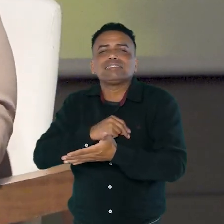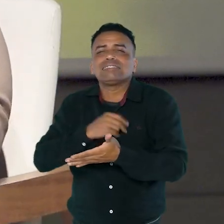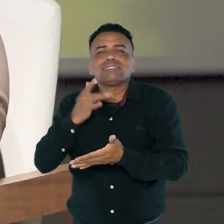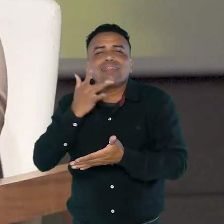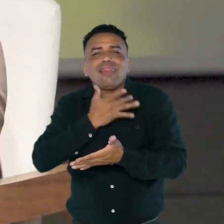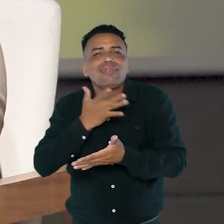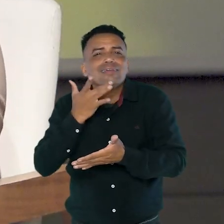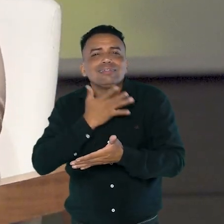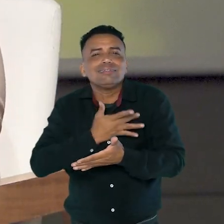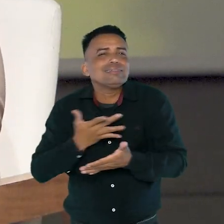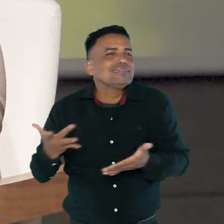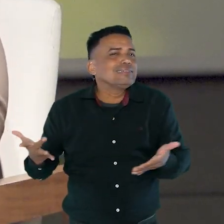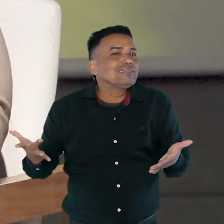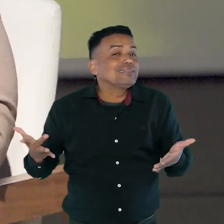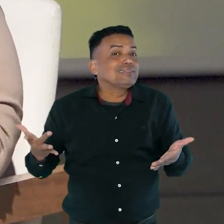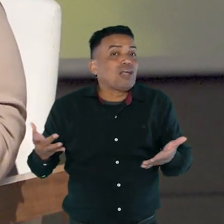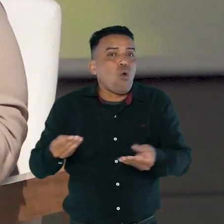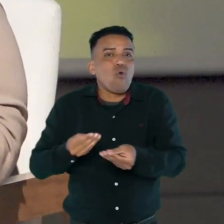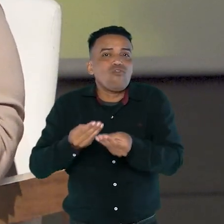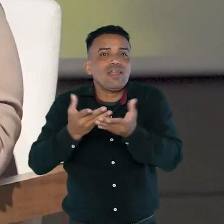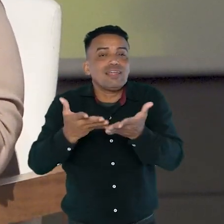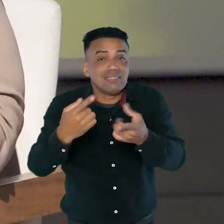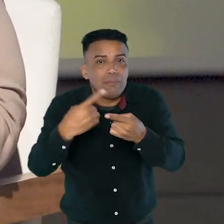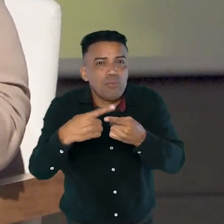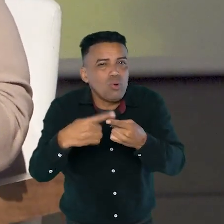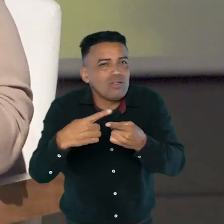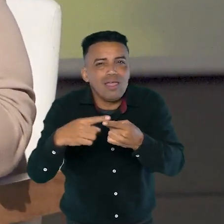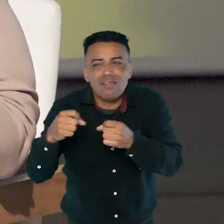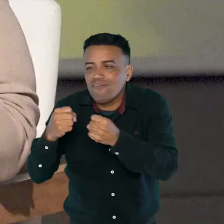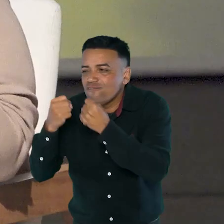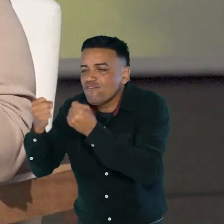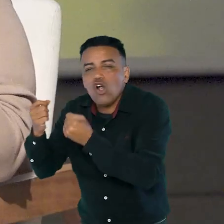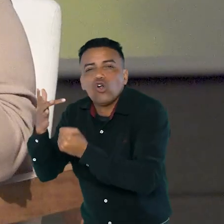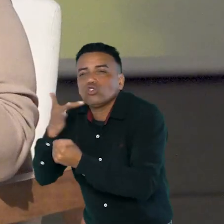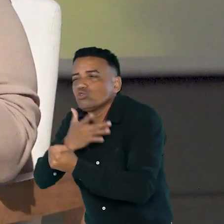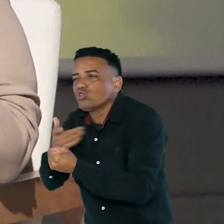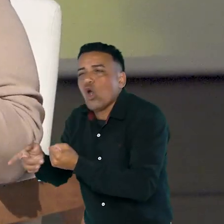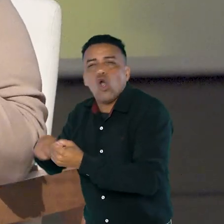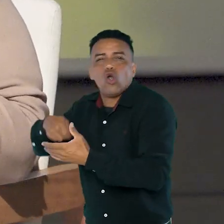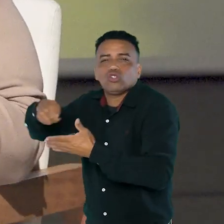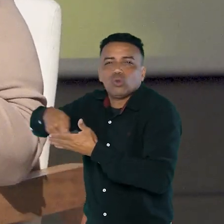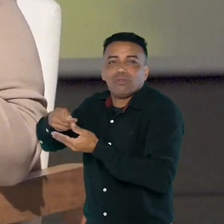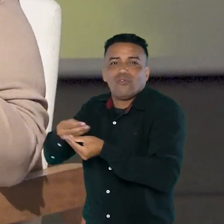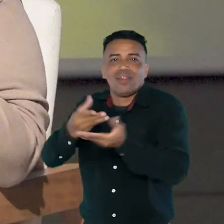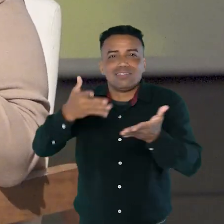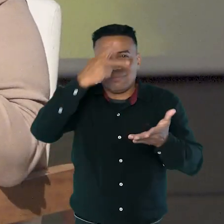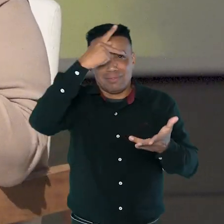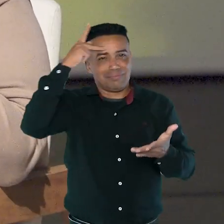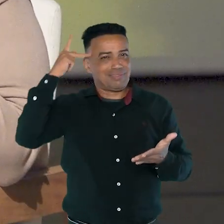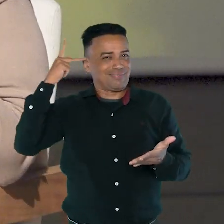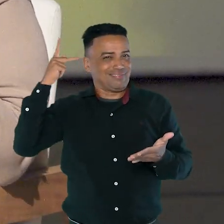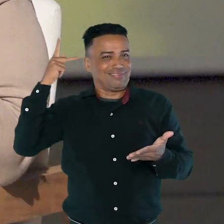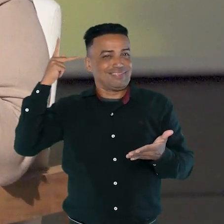está boa demais. E só oferecer porque está potente, né? Está poderoso.